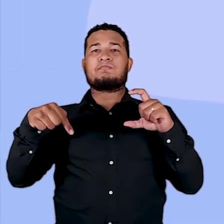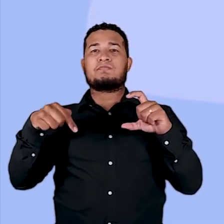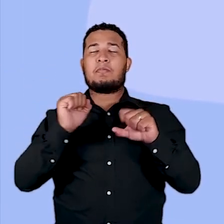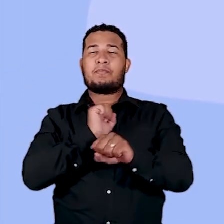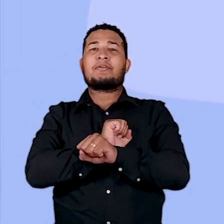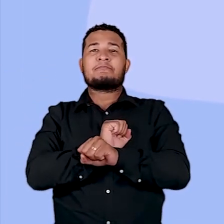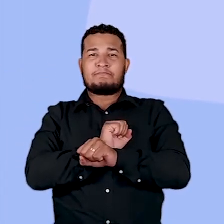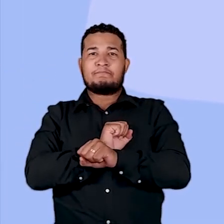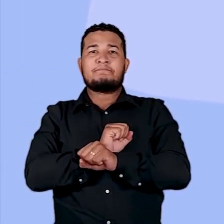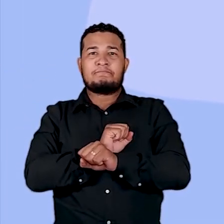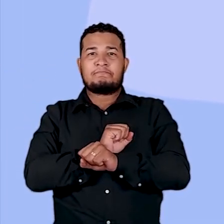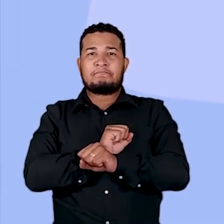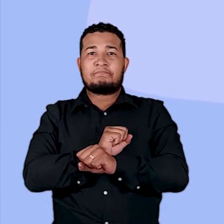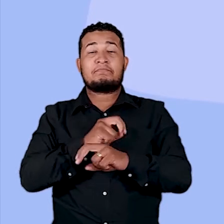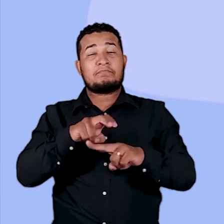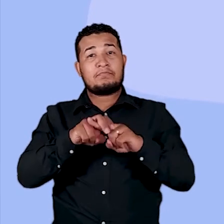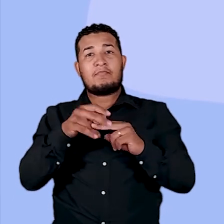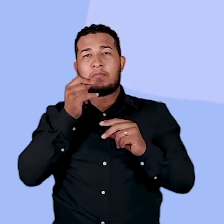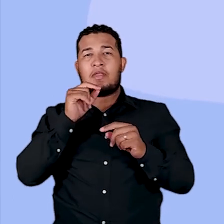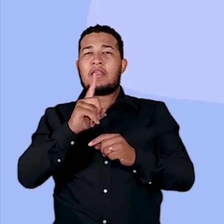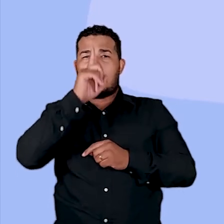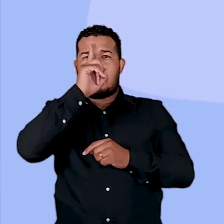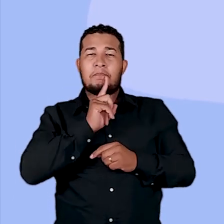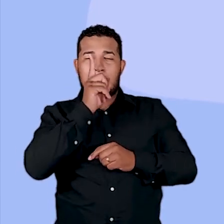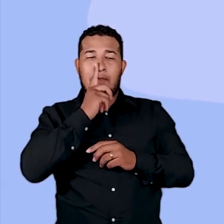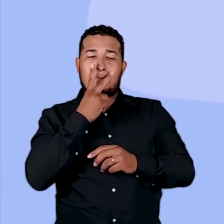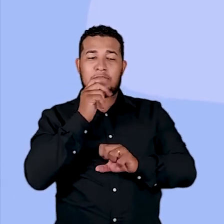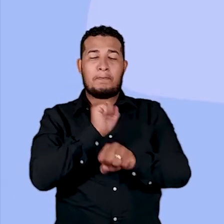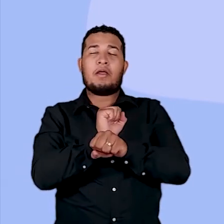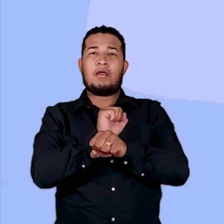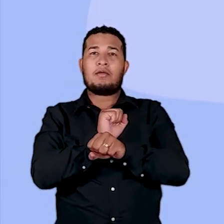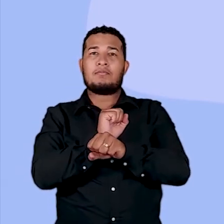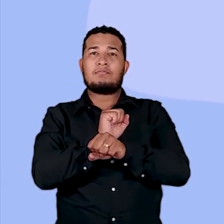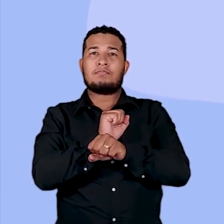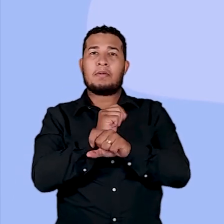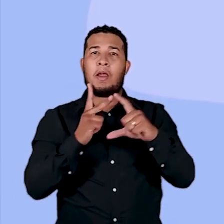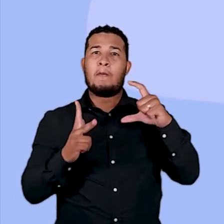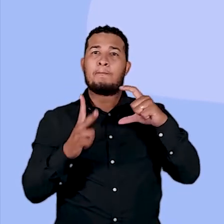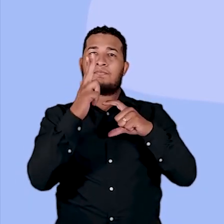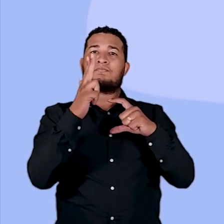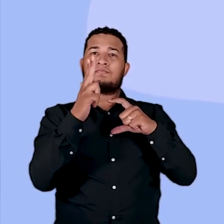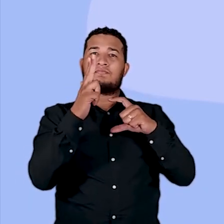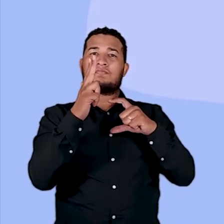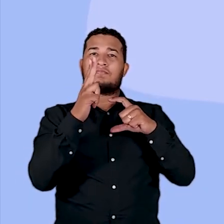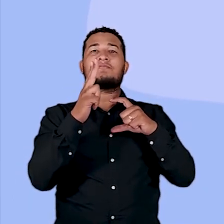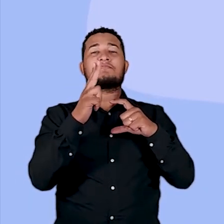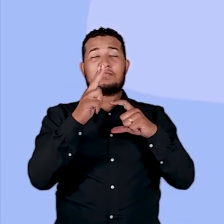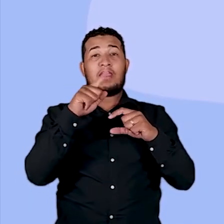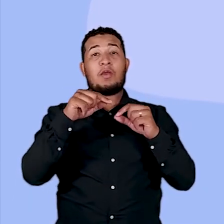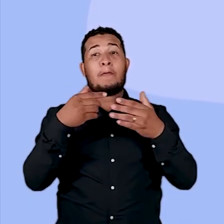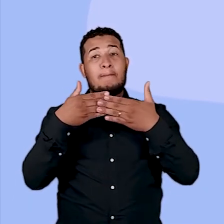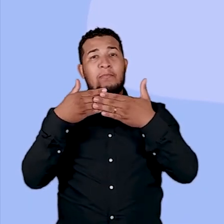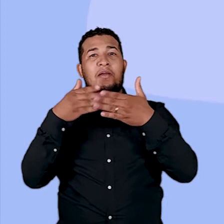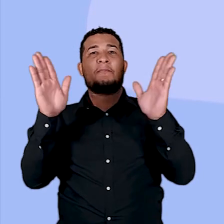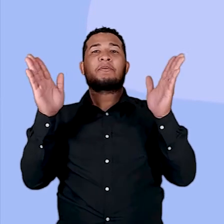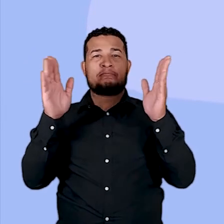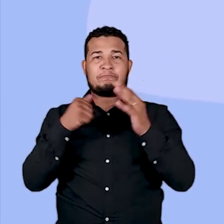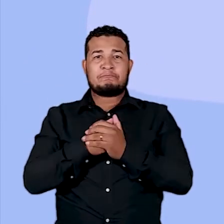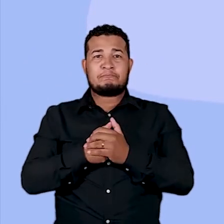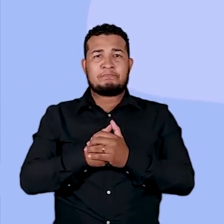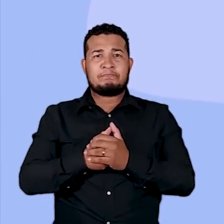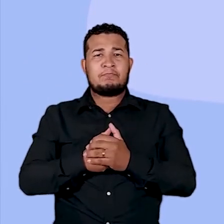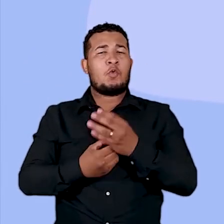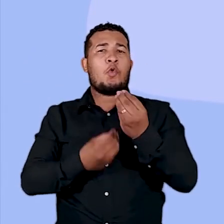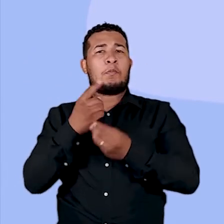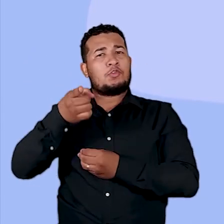sistema, beleza? Então, quando eu interrompo, esses meus pontinhos amarelos param de andar, param de percorrer. Então, a gente fala que esse é o nosso circuito